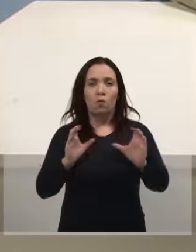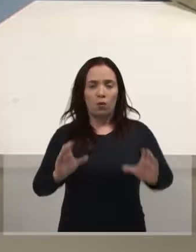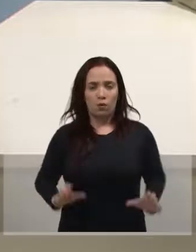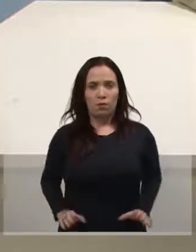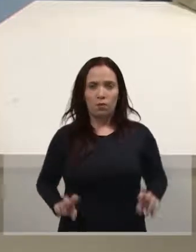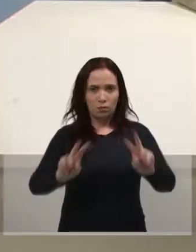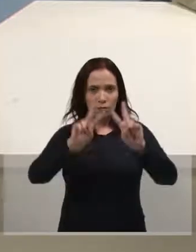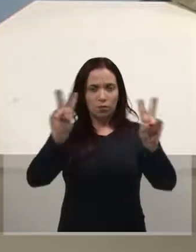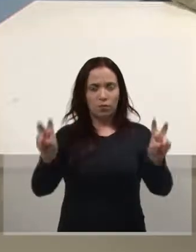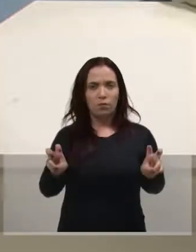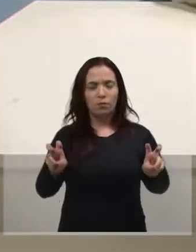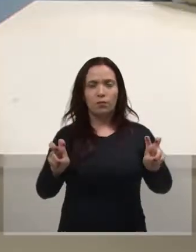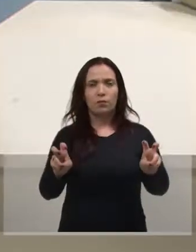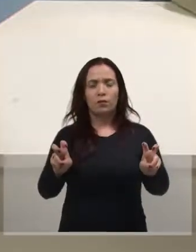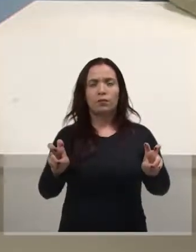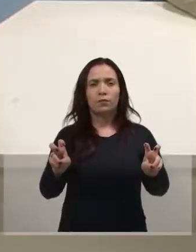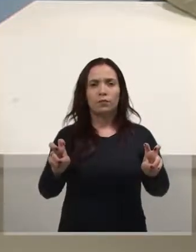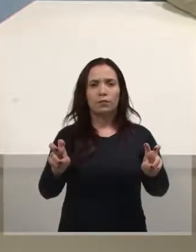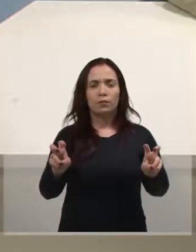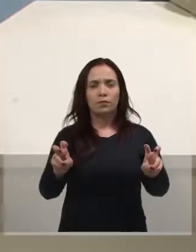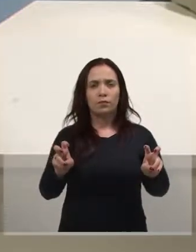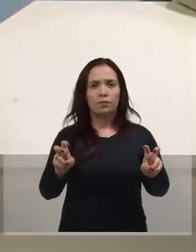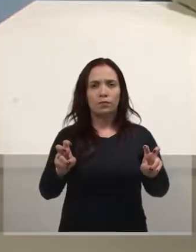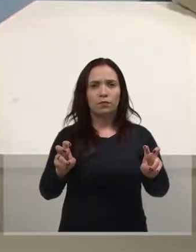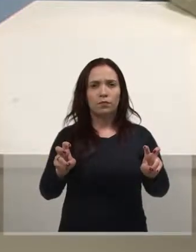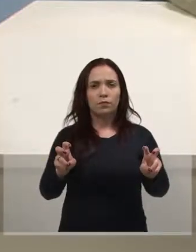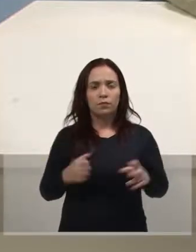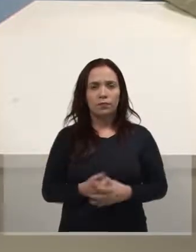comportamento ou de